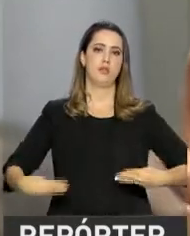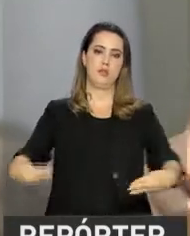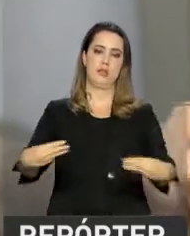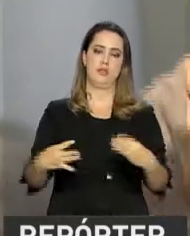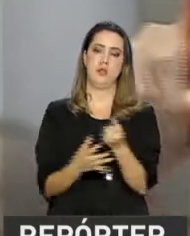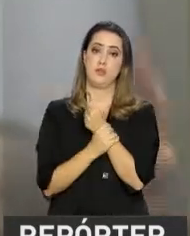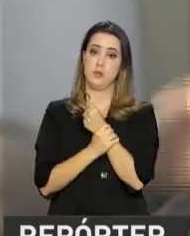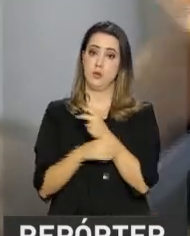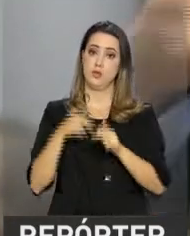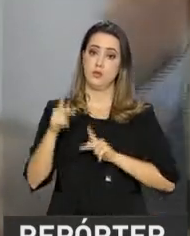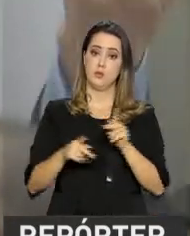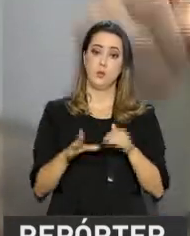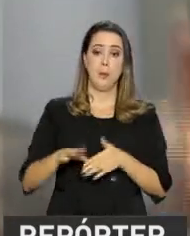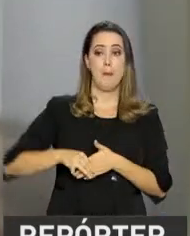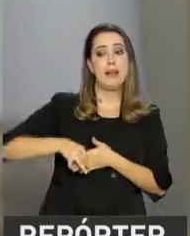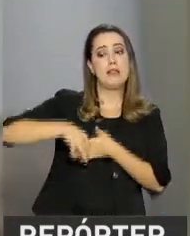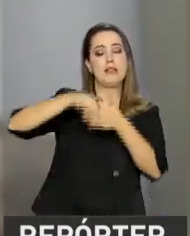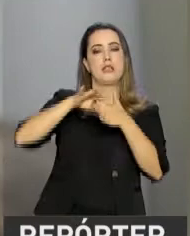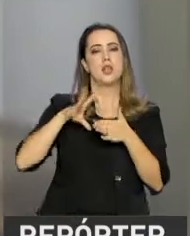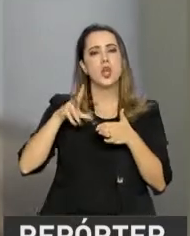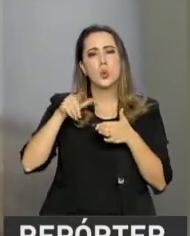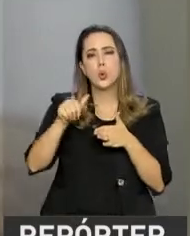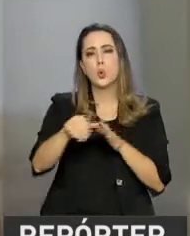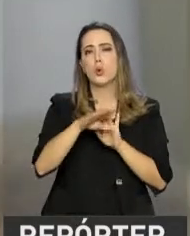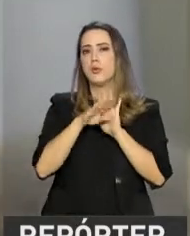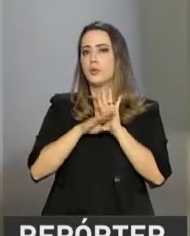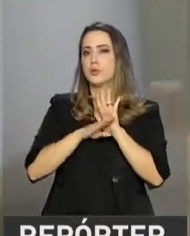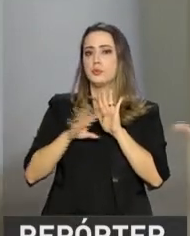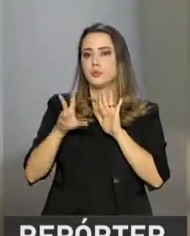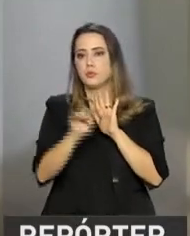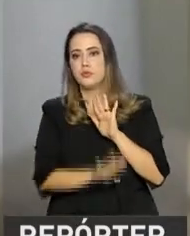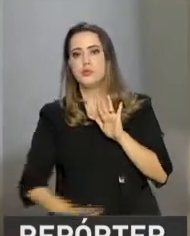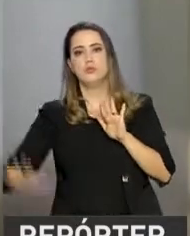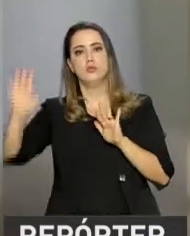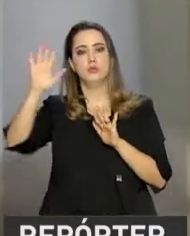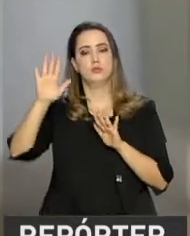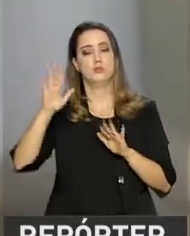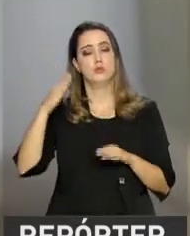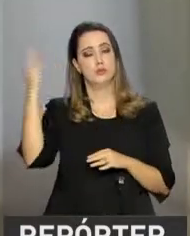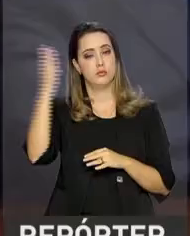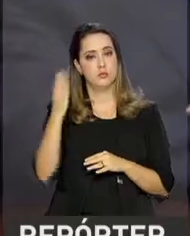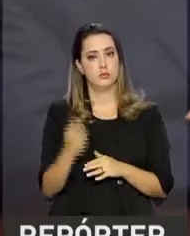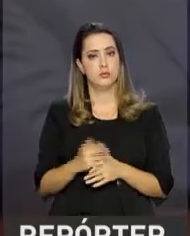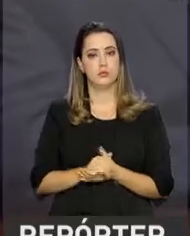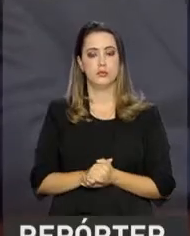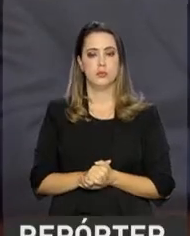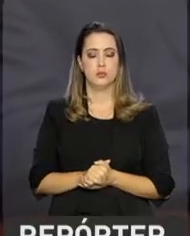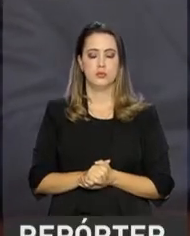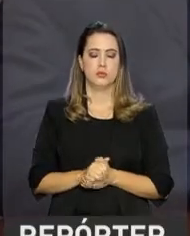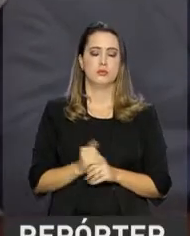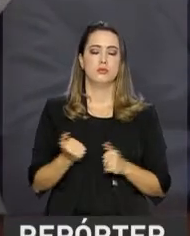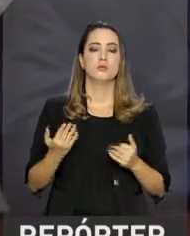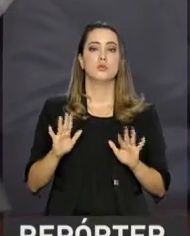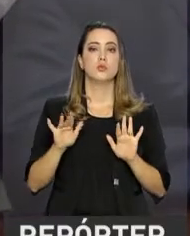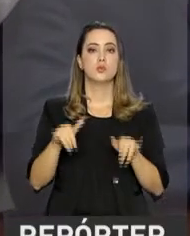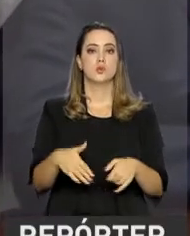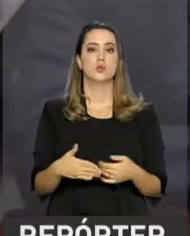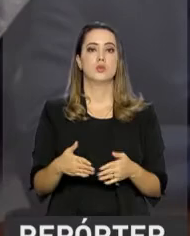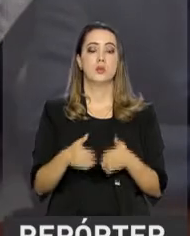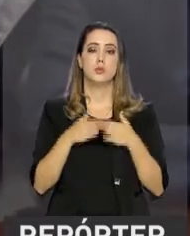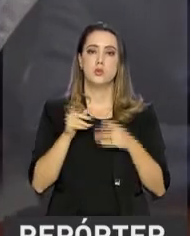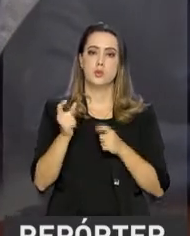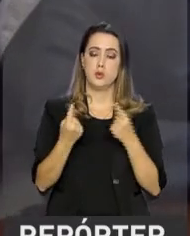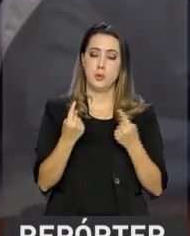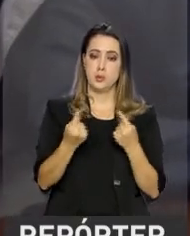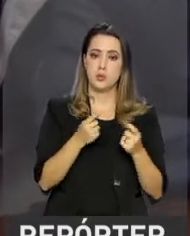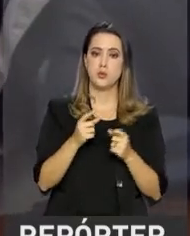como disse tá coordenar e integrar a a segurança pública em todos os estados brasileiros no final o presidente pediu que o brasileiro